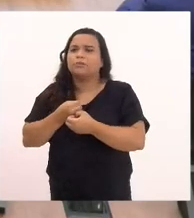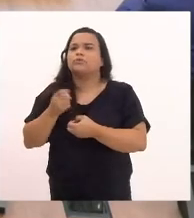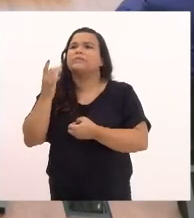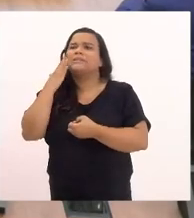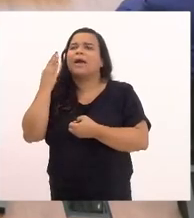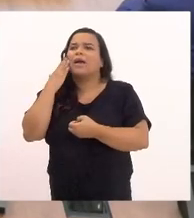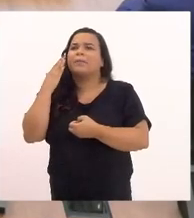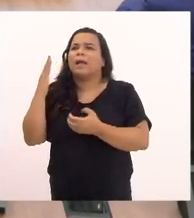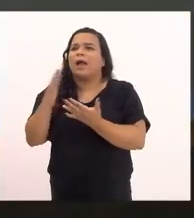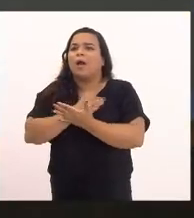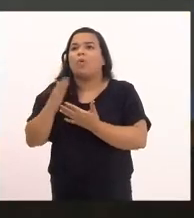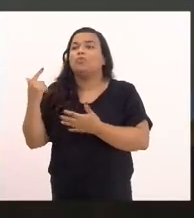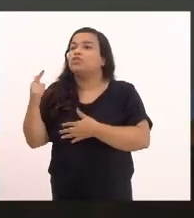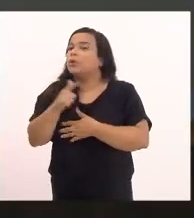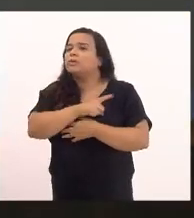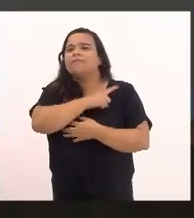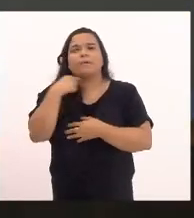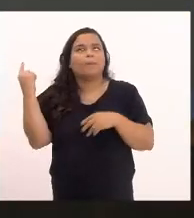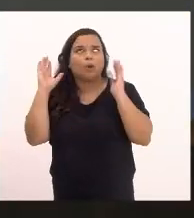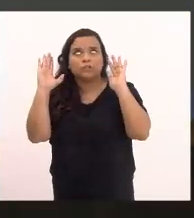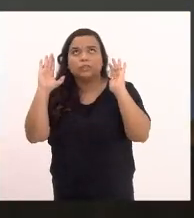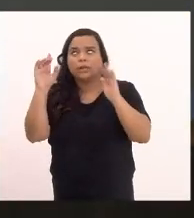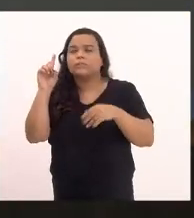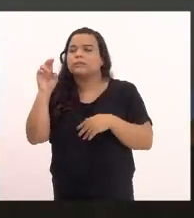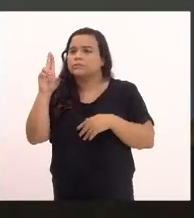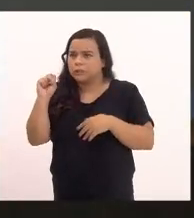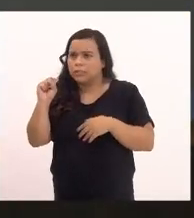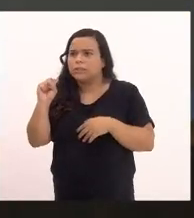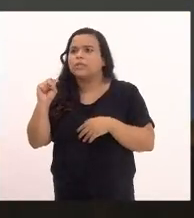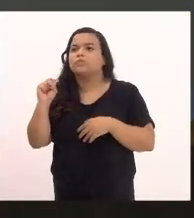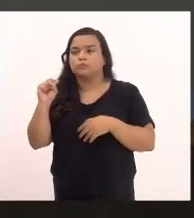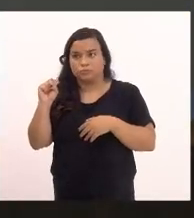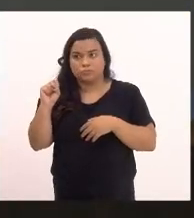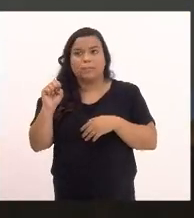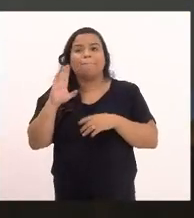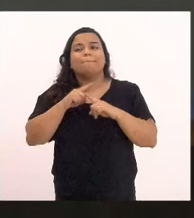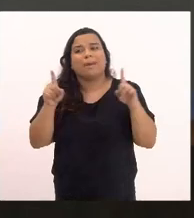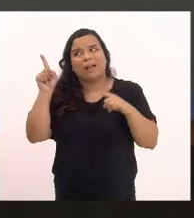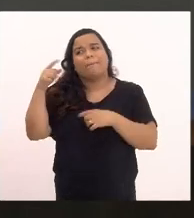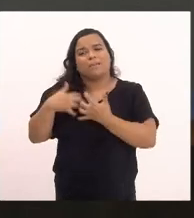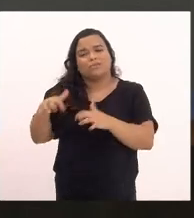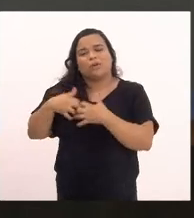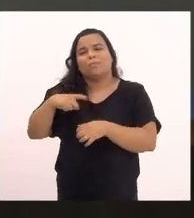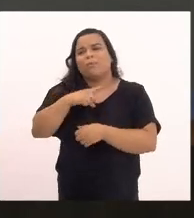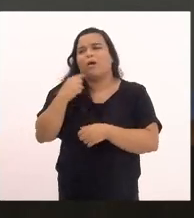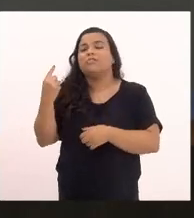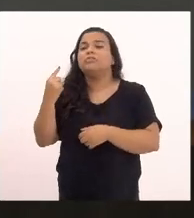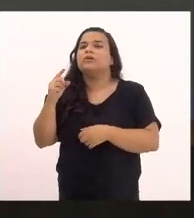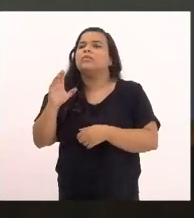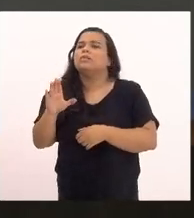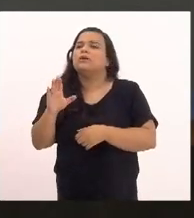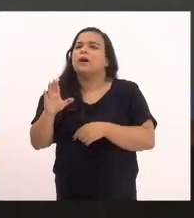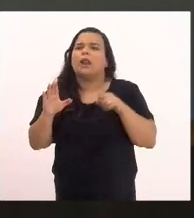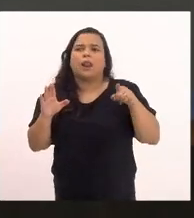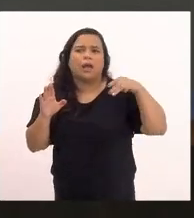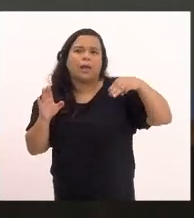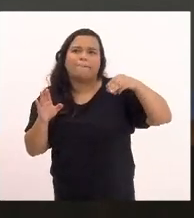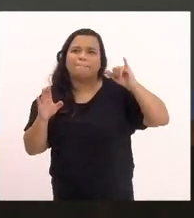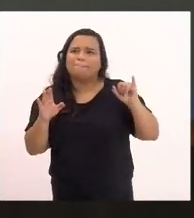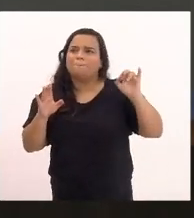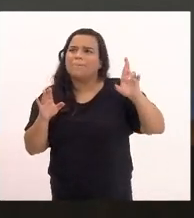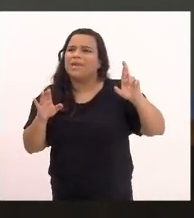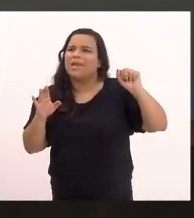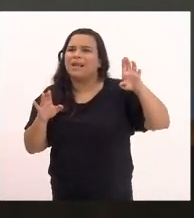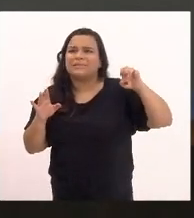não teve, graças a Deus, as mortes que tiveram em Petrópolis. Mas Miracema atingiu todo o comércio,